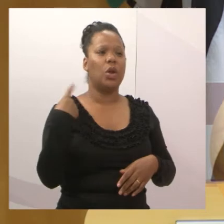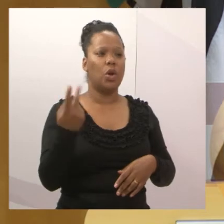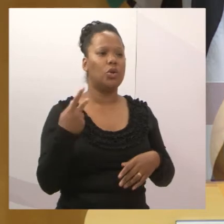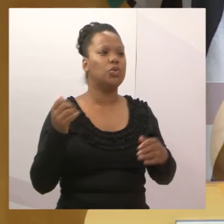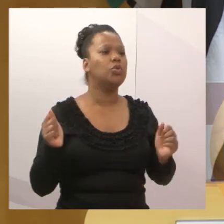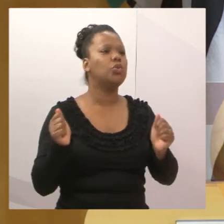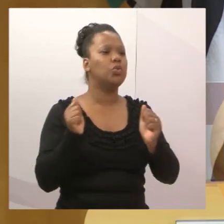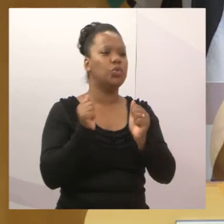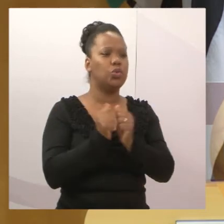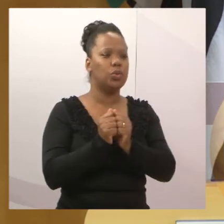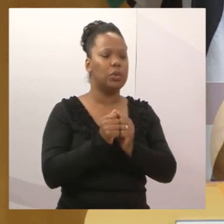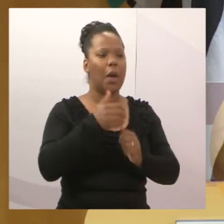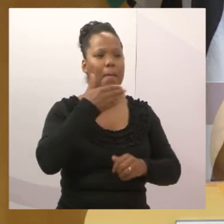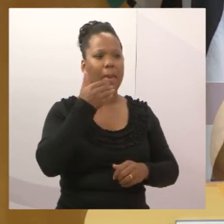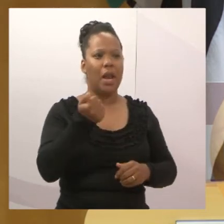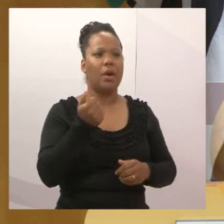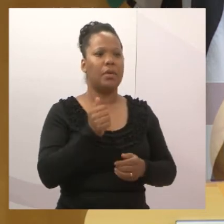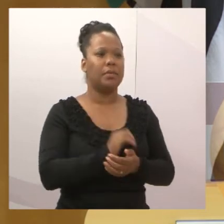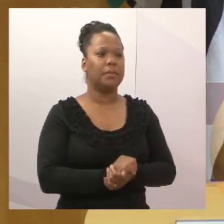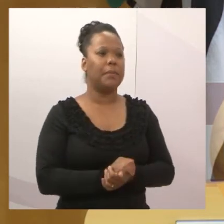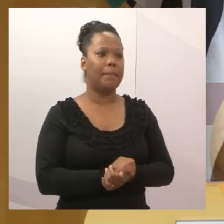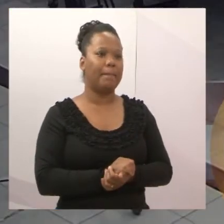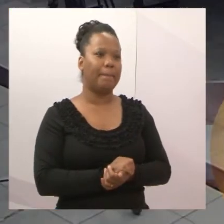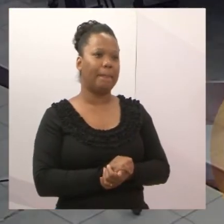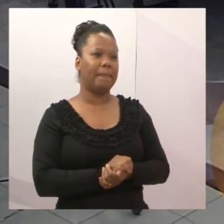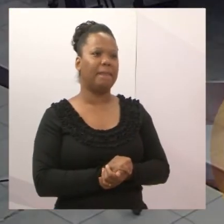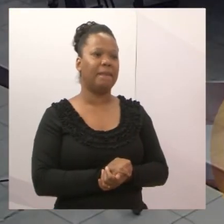junto para somar, para melhorar para você, munícipe.